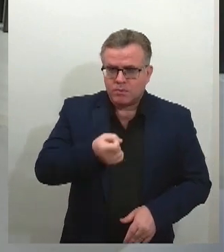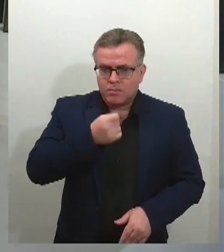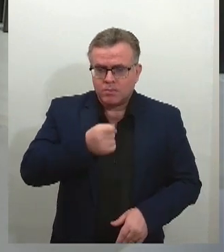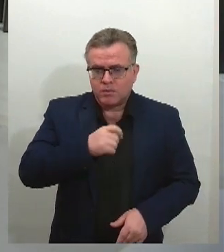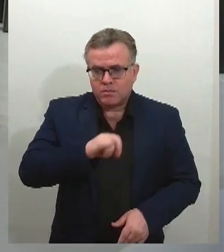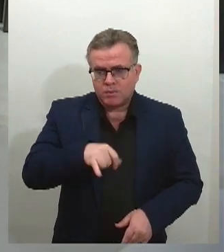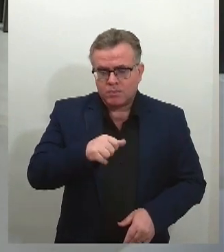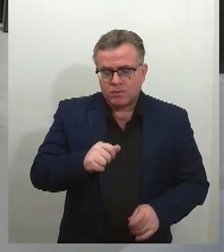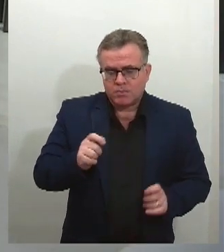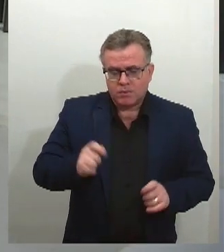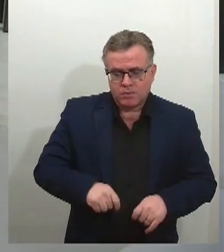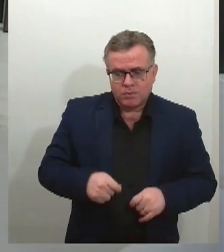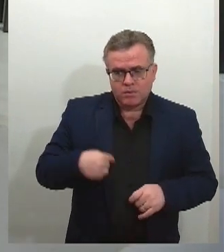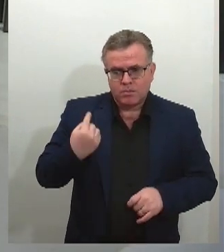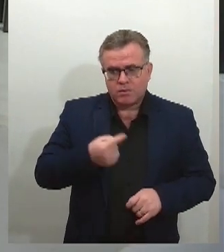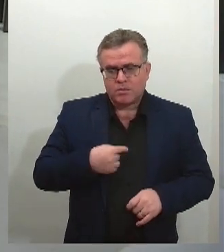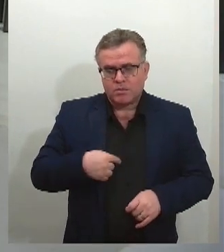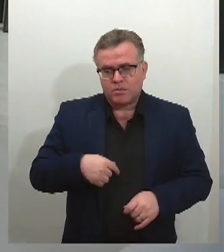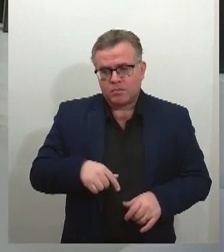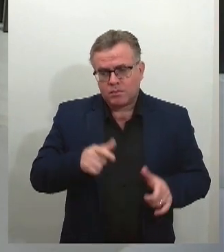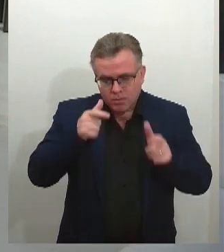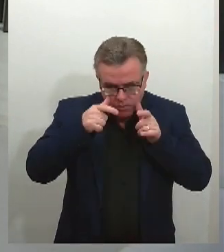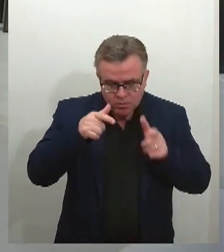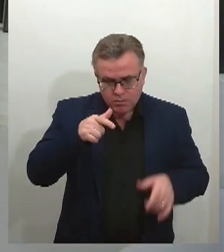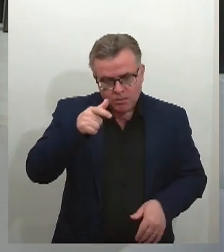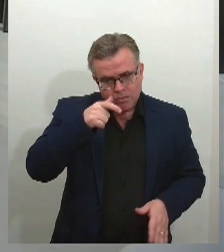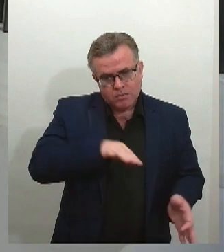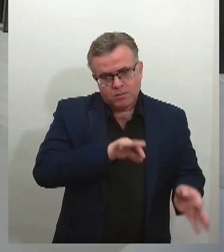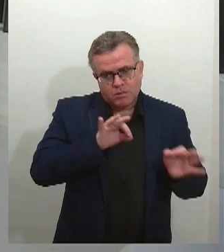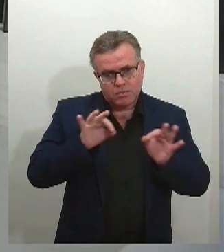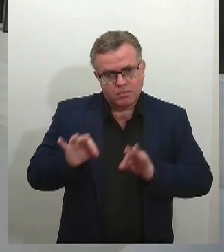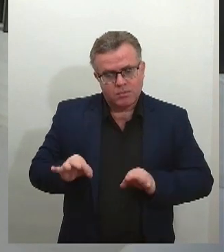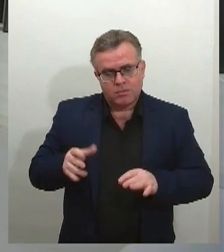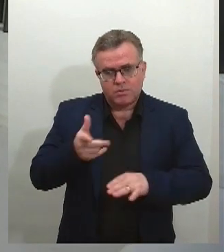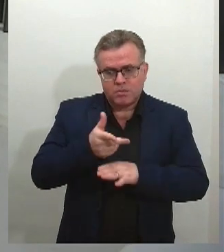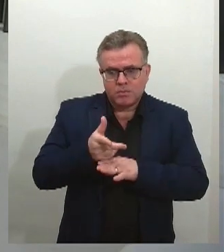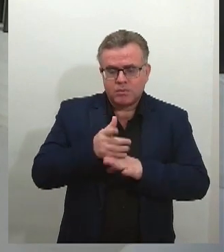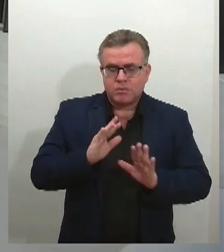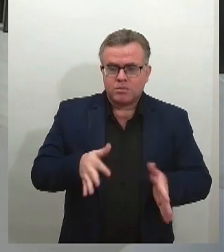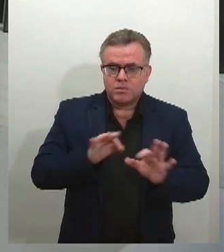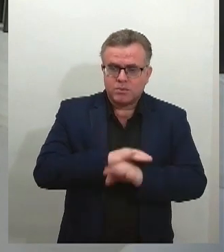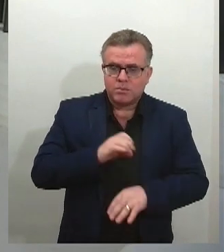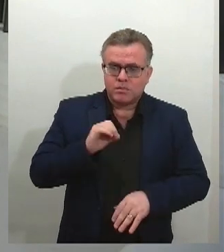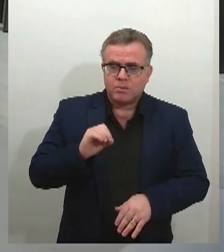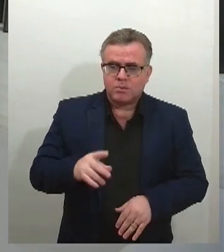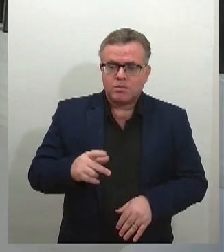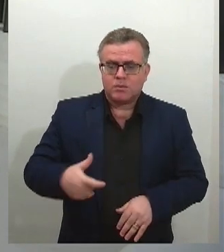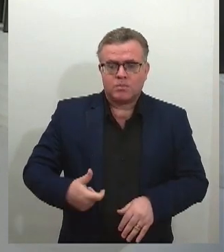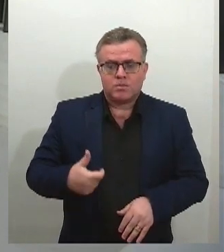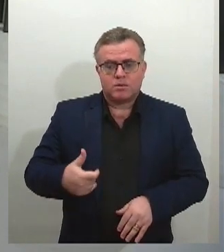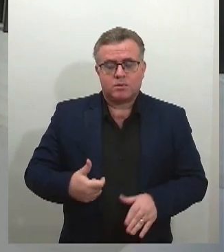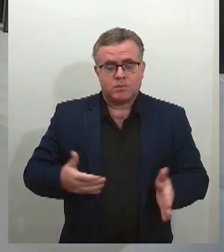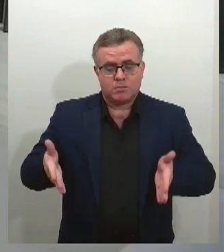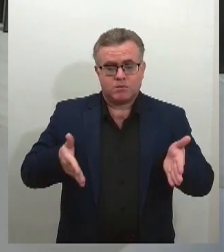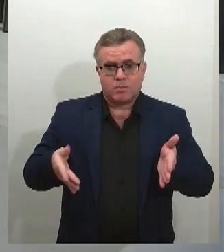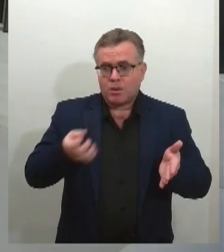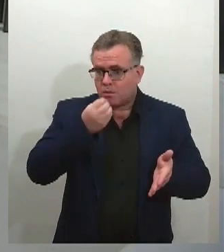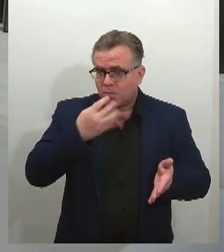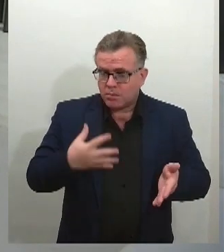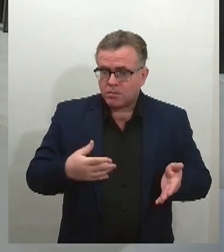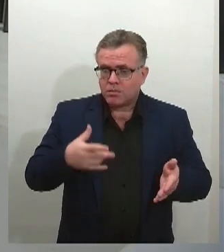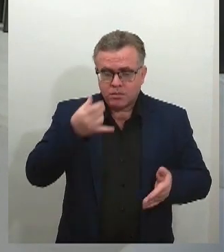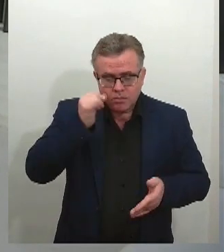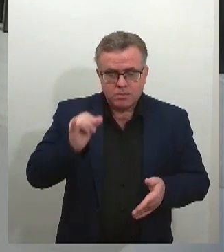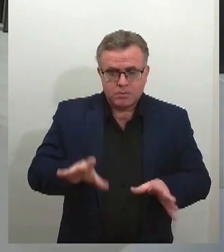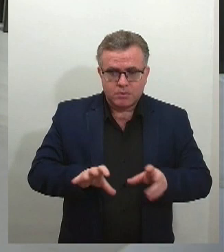viu na reportagem, a vacinação ela é essencial para essa faixa etária e ela pode prevenir, inclusive, o câncer do colo do